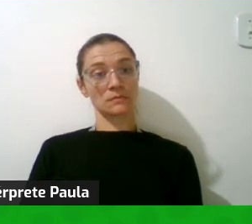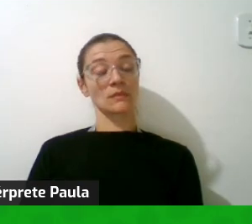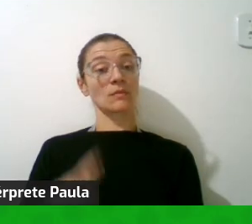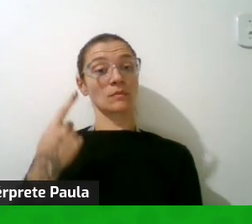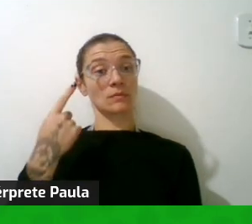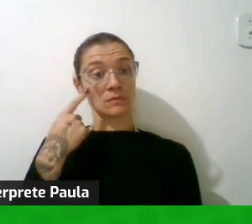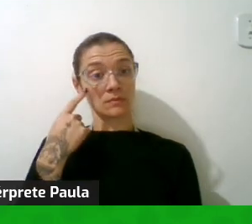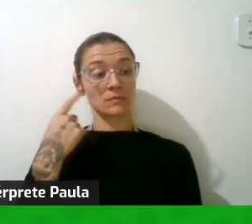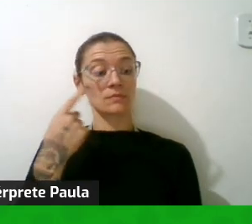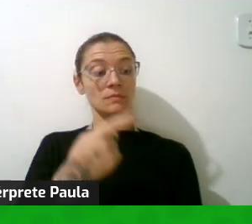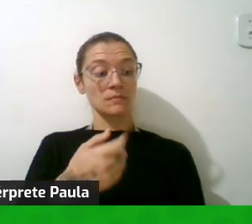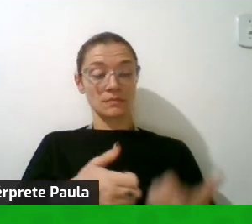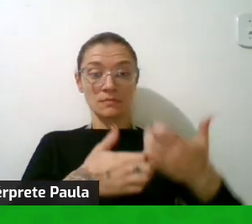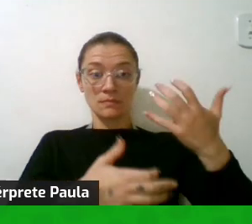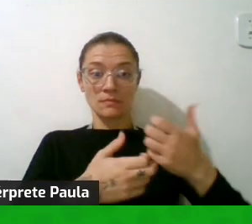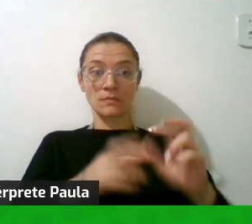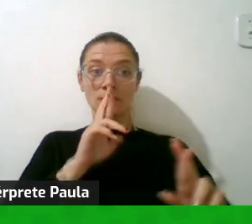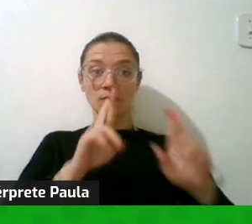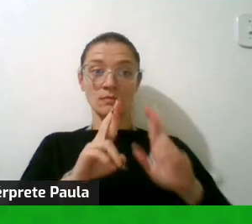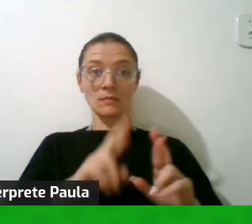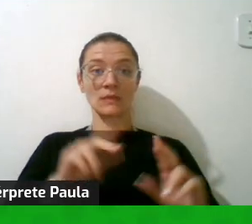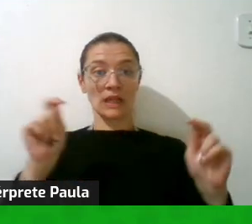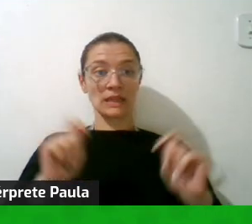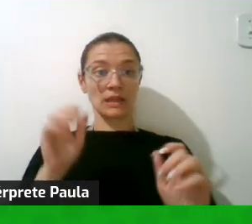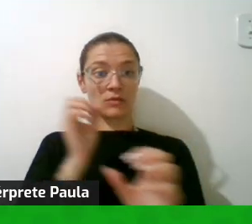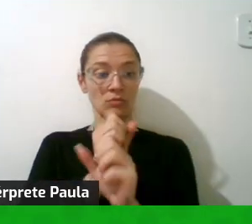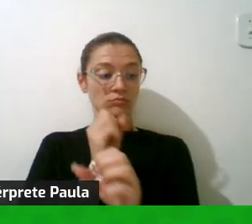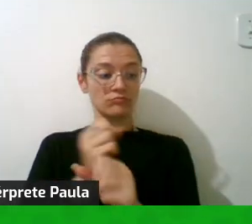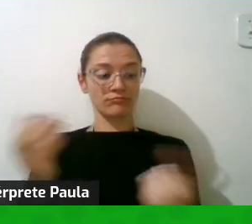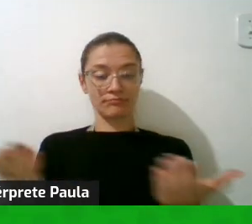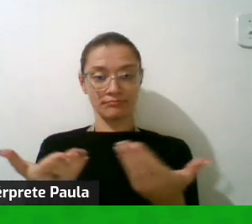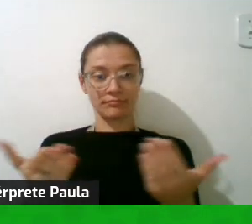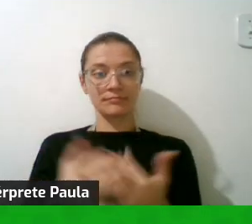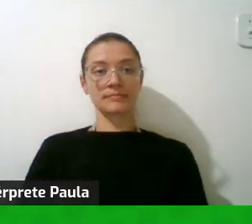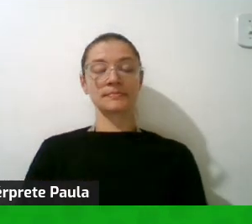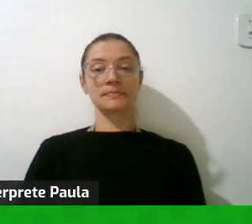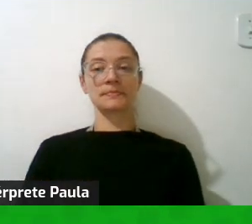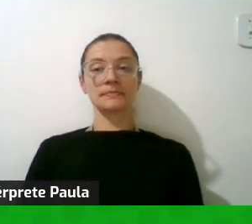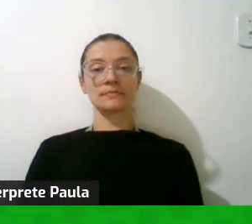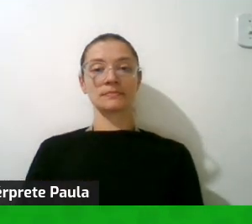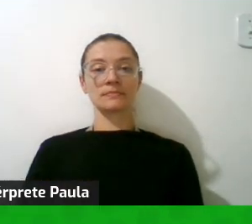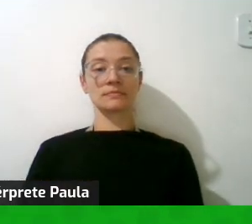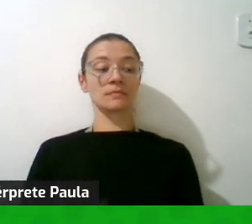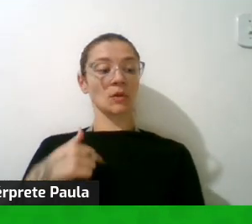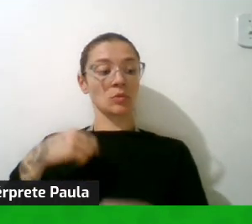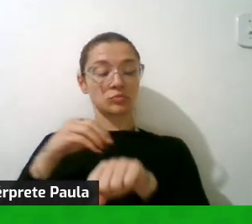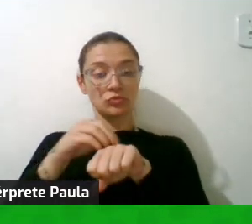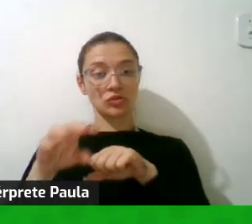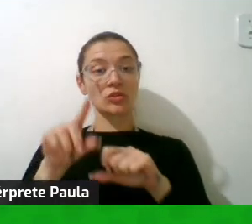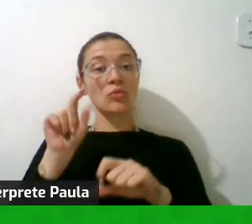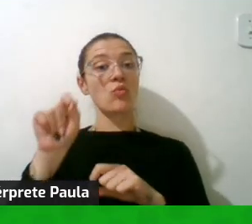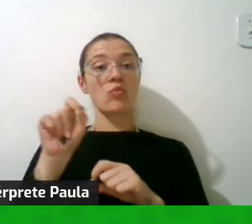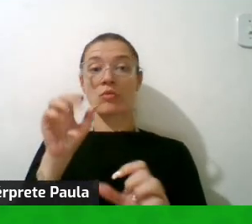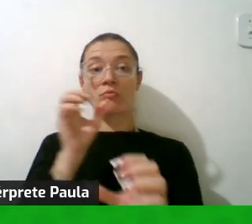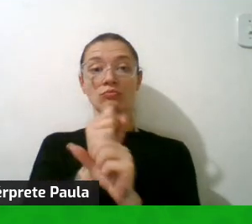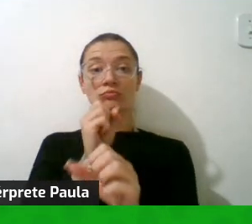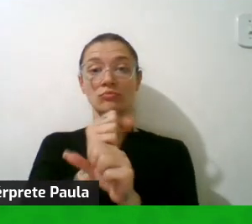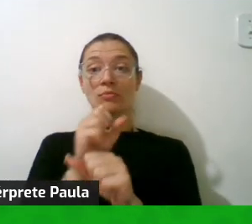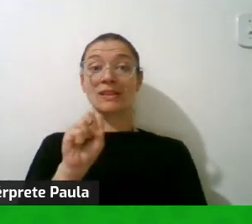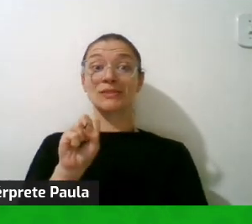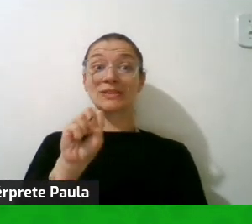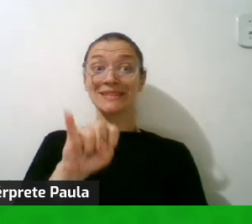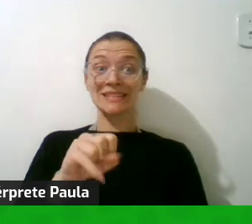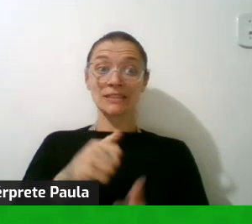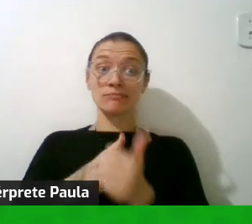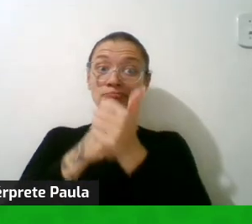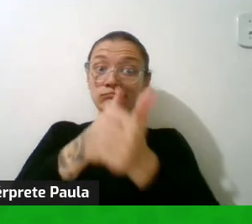mandar, dá para corrigir agora com o que eu for fazendo. Então, como eu comentei ali, a dica foi uma soma condicional. E quando a gente